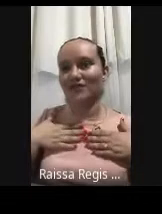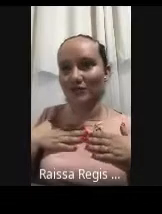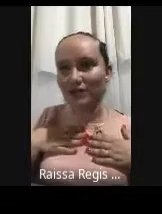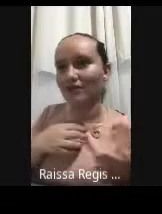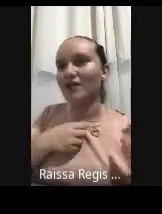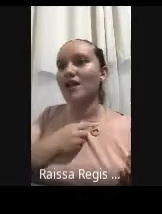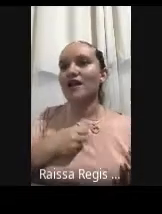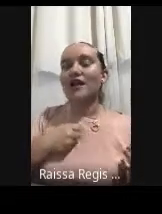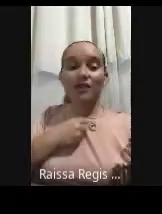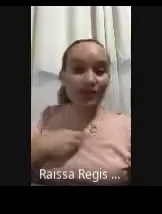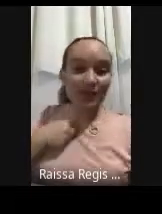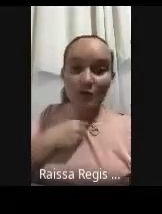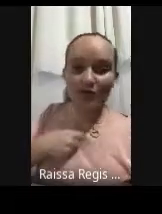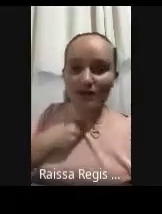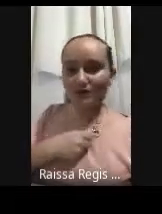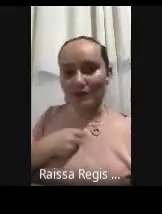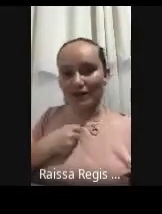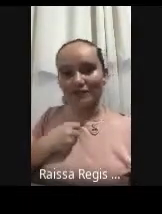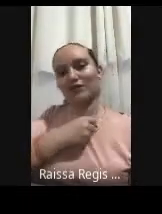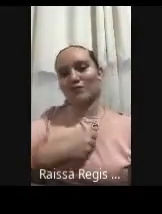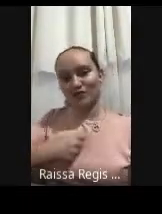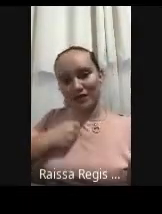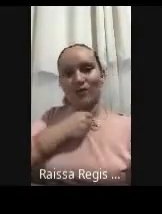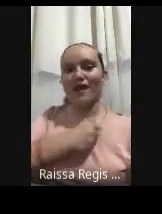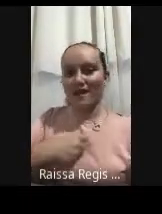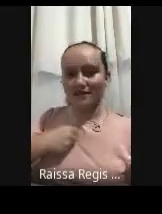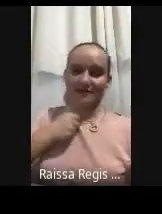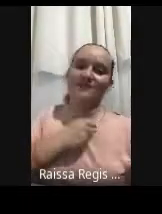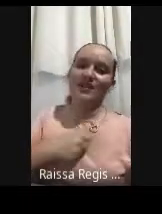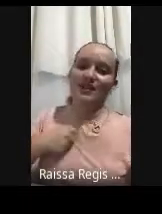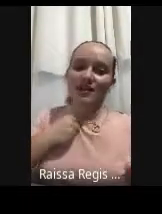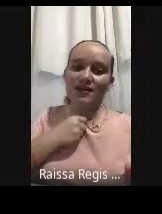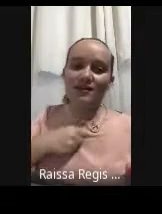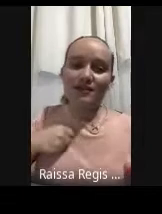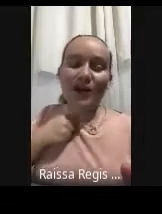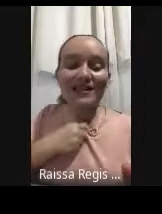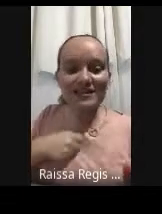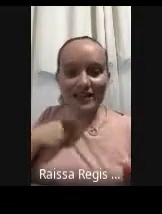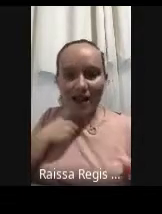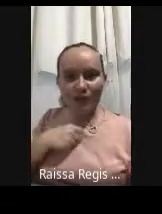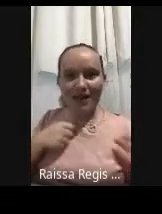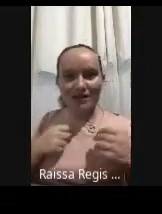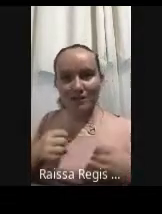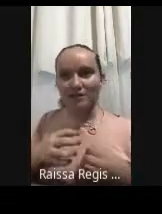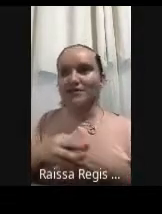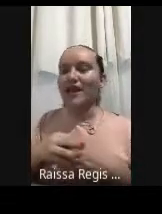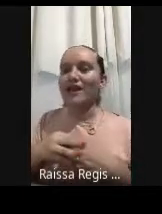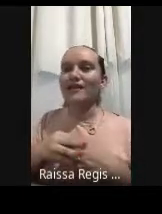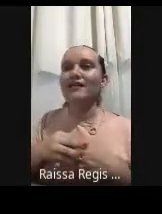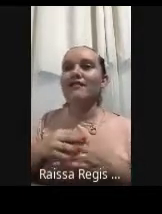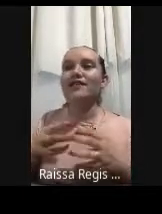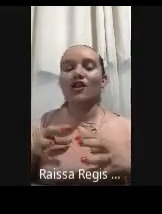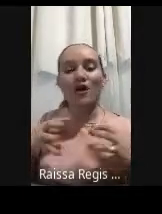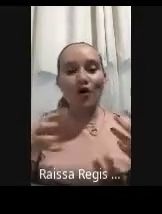que ser feito aqui. Então, e tem o movimento também. Então, o movimento é esse. Então, cada sinal na Libras,